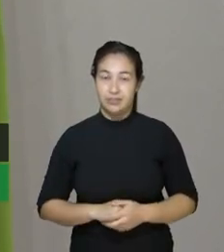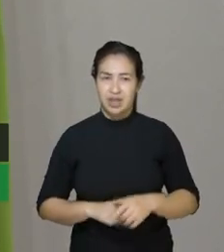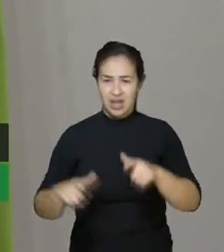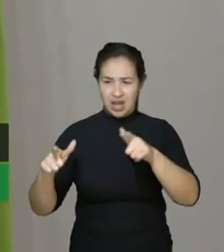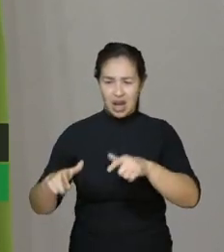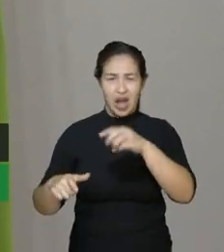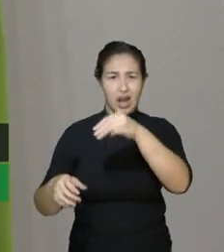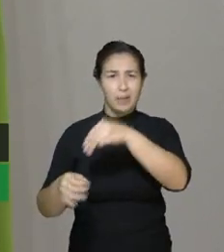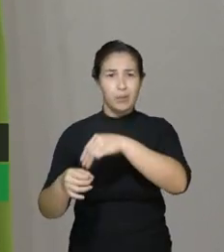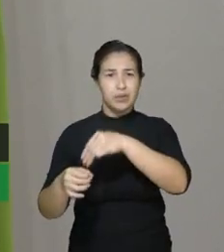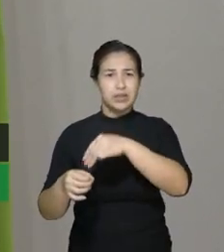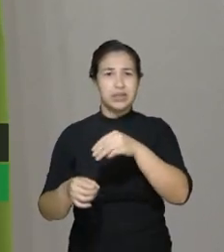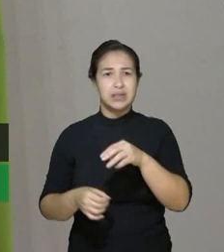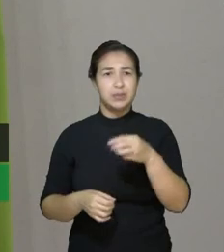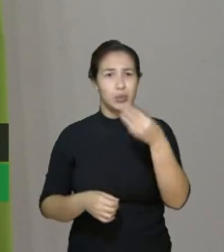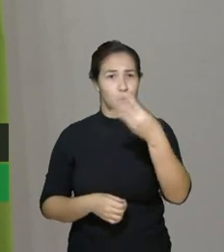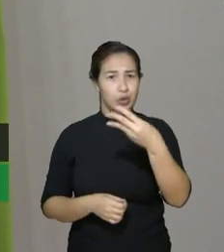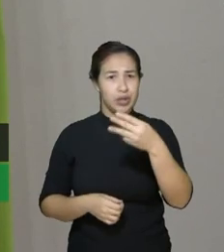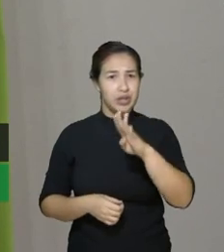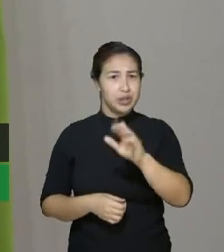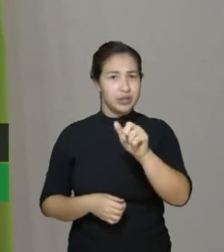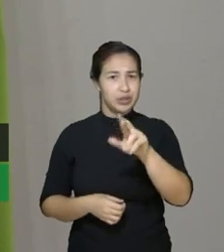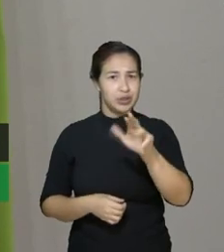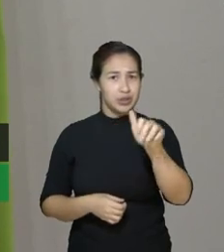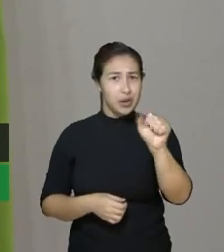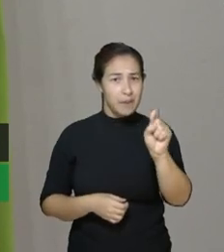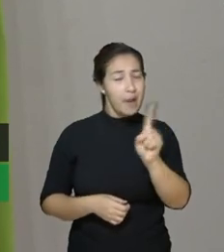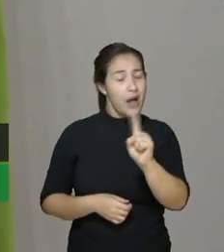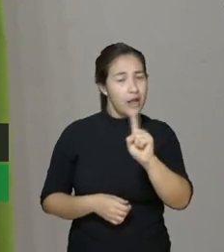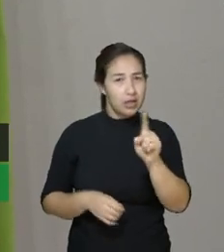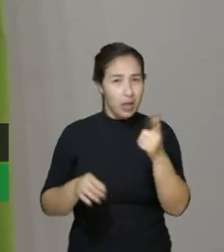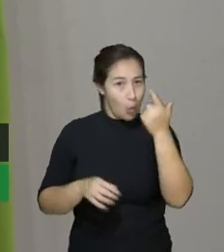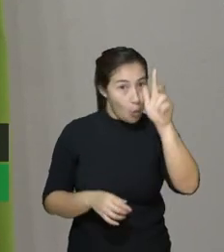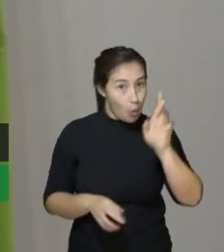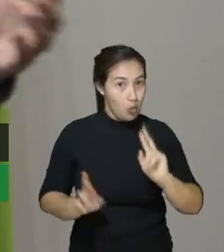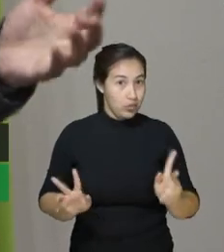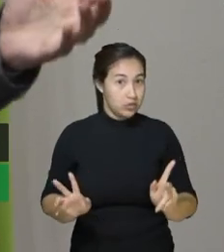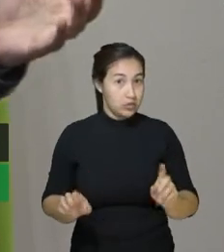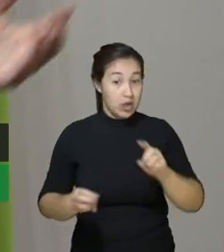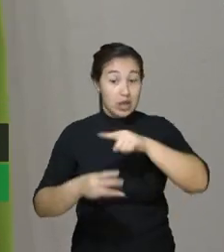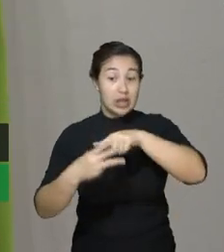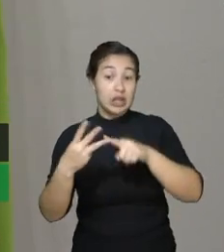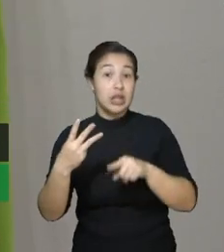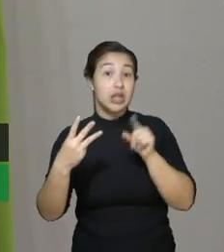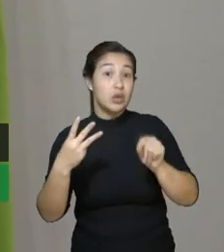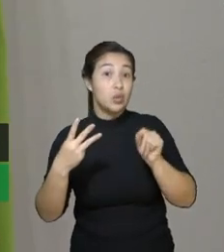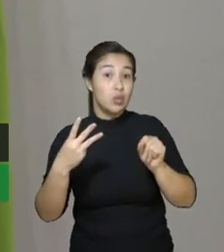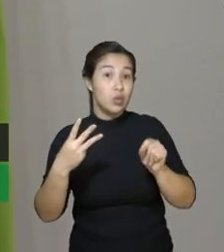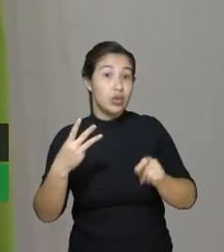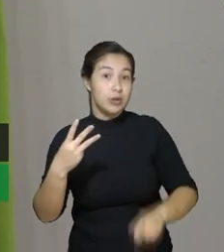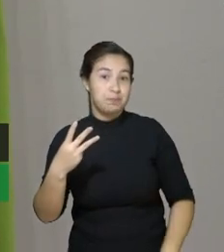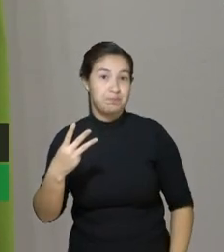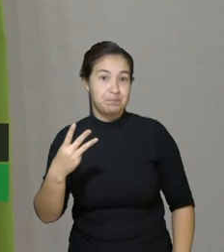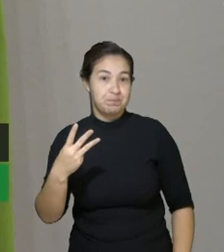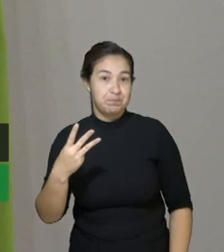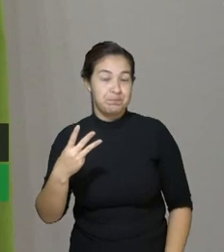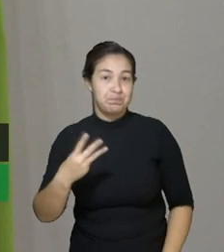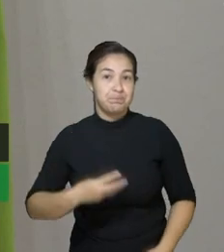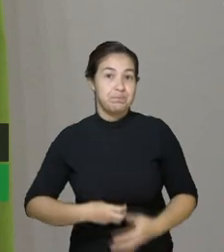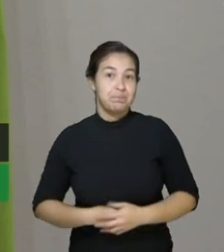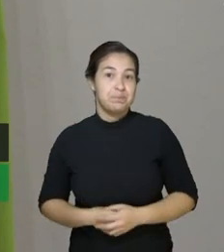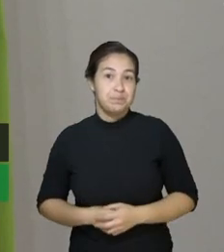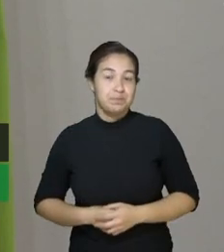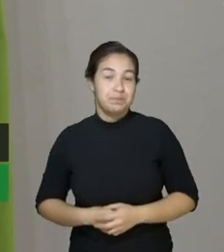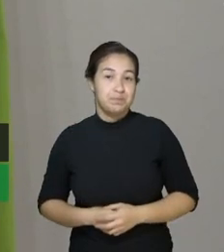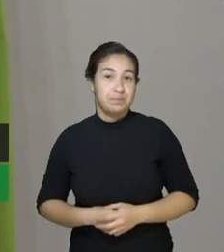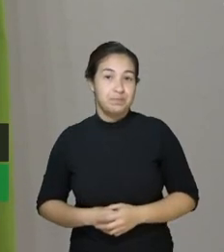Três Barras, lá do lado de Canoinhas, deputado chefe. Eu disse: quais são as três barras, deputado Cobalcini? E ele me